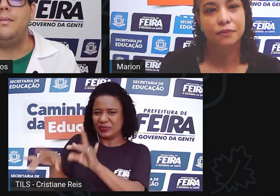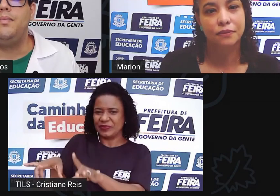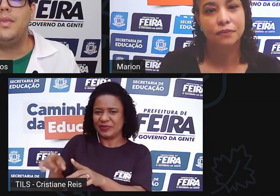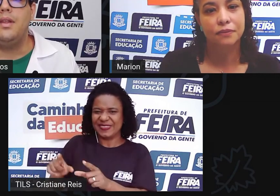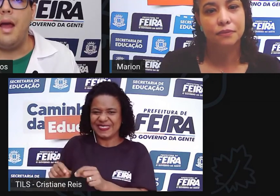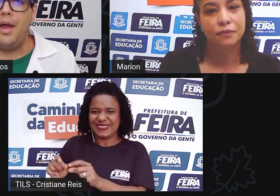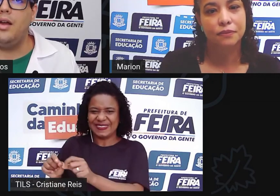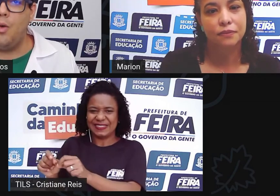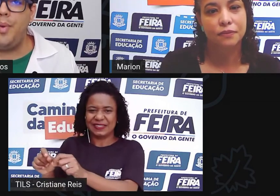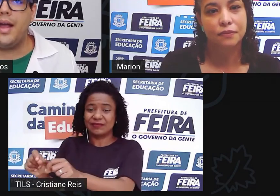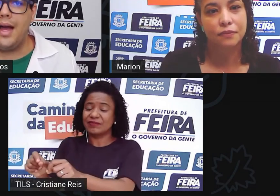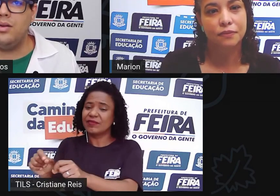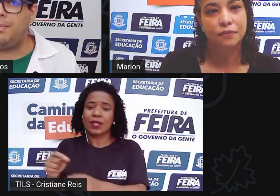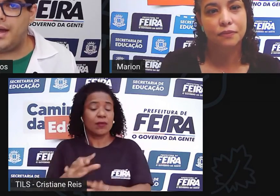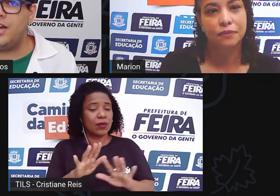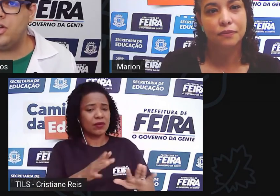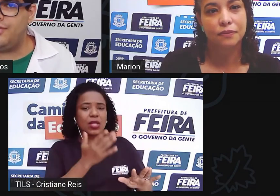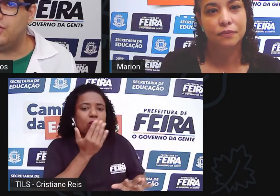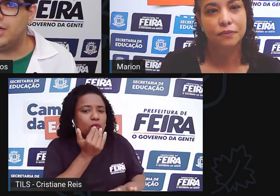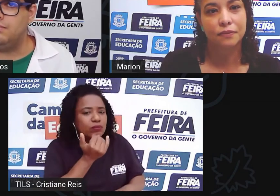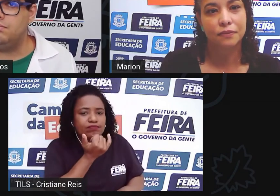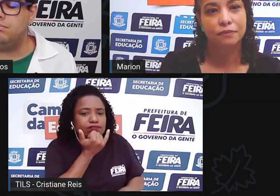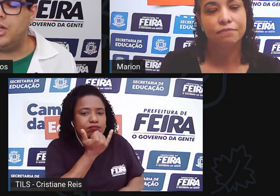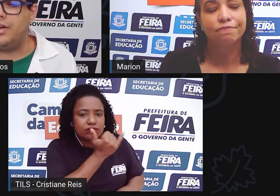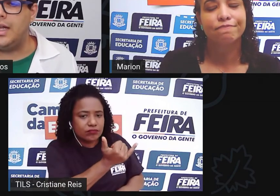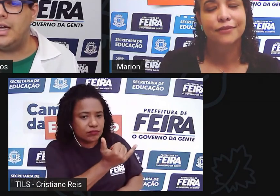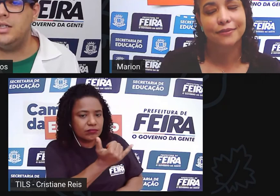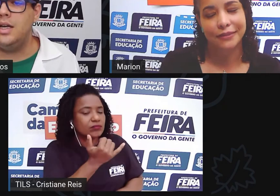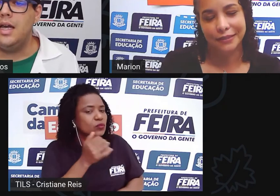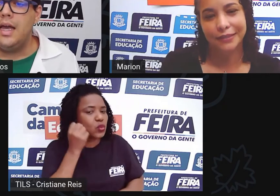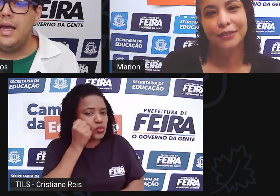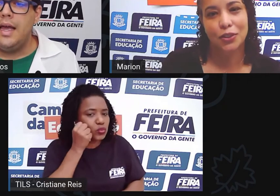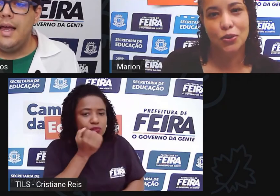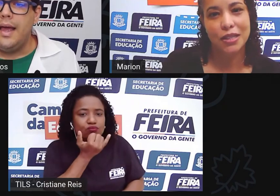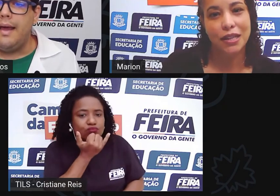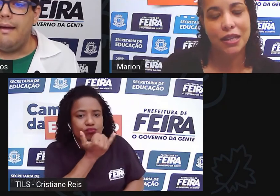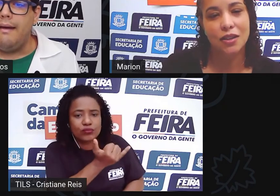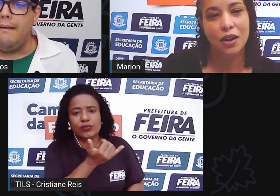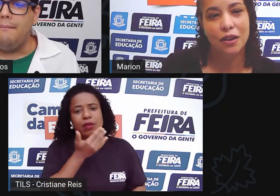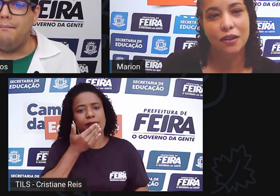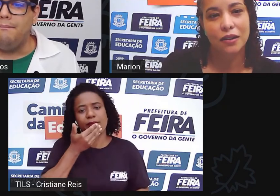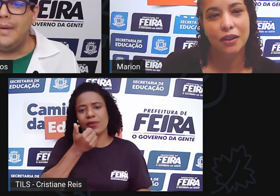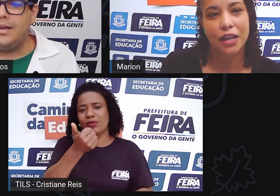assim, é melhor não pegar do que pegar e jogar fora, não é verdade?